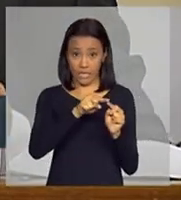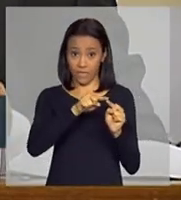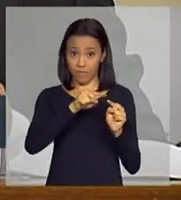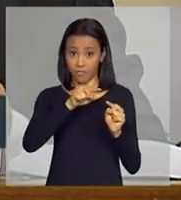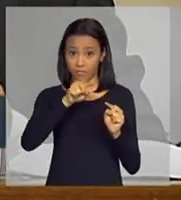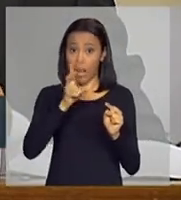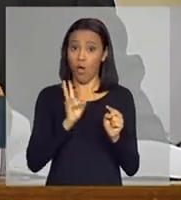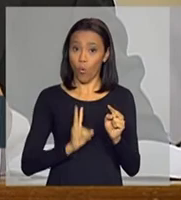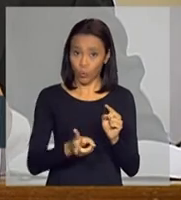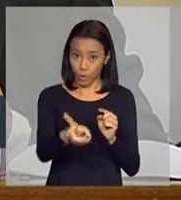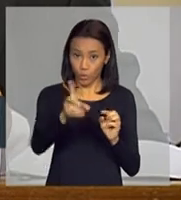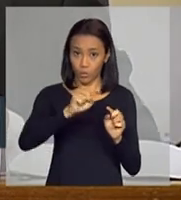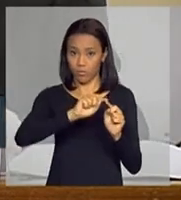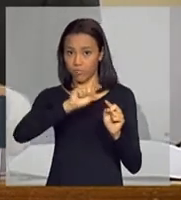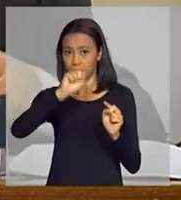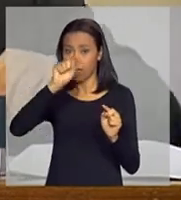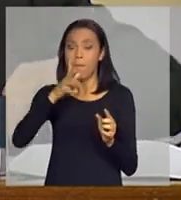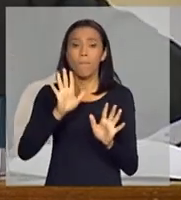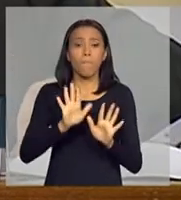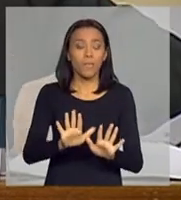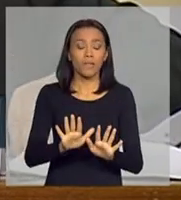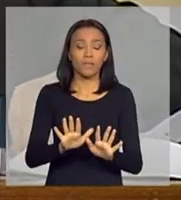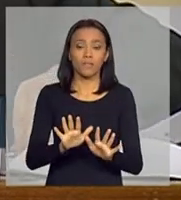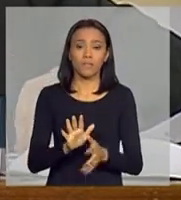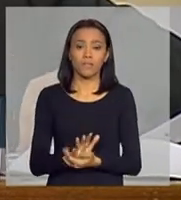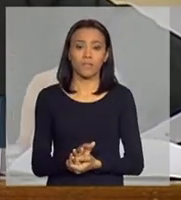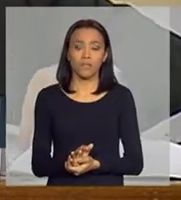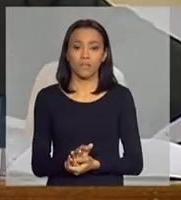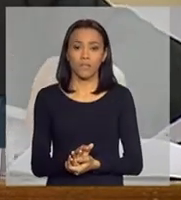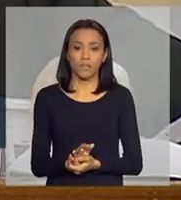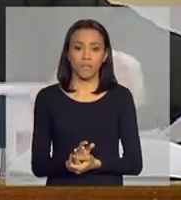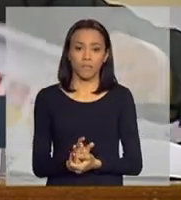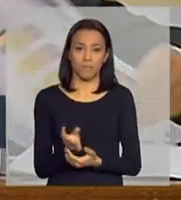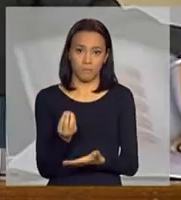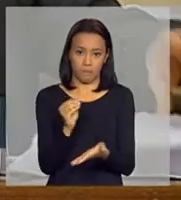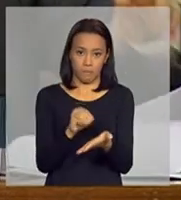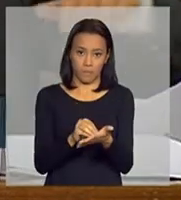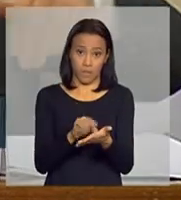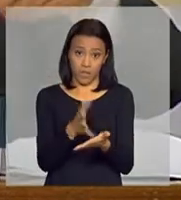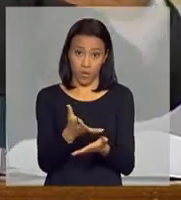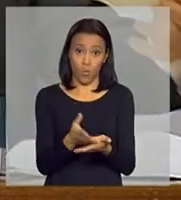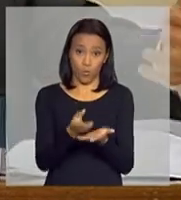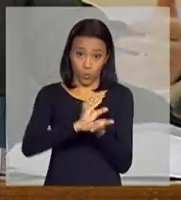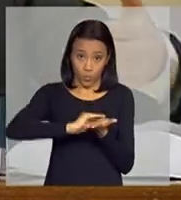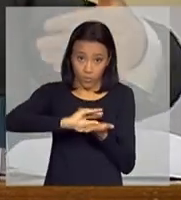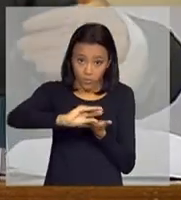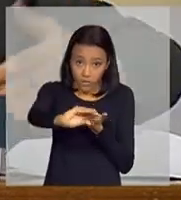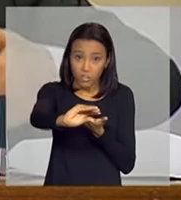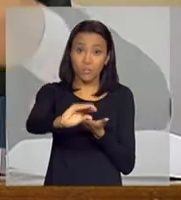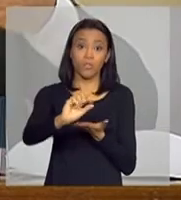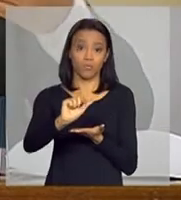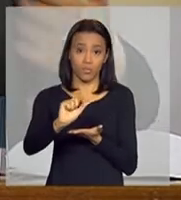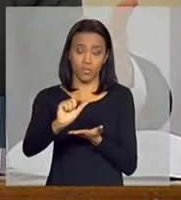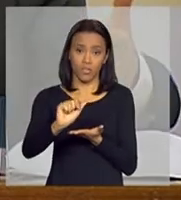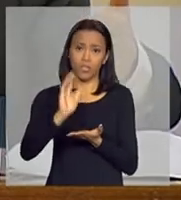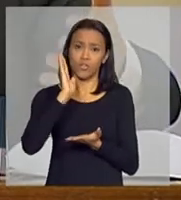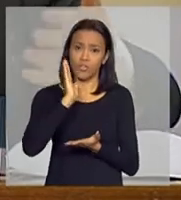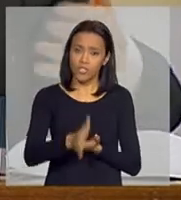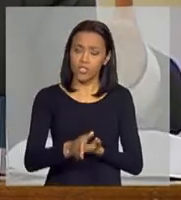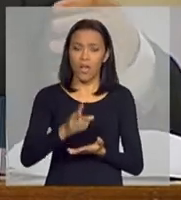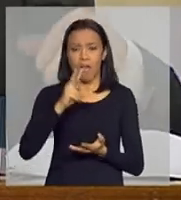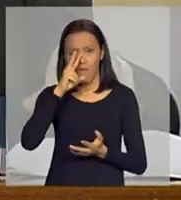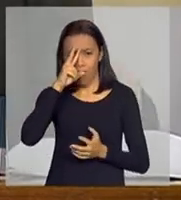para depois de 2018 mas não é o caso de colocarmos aqui então os investimentos estarão sendo